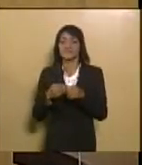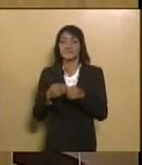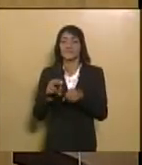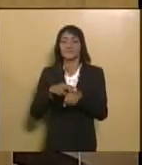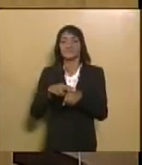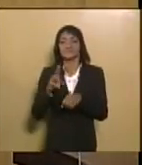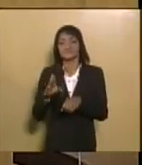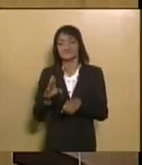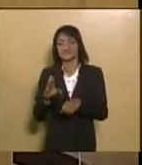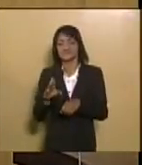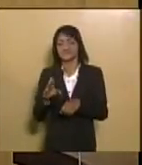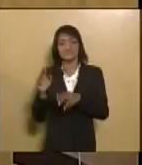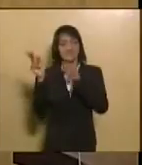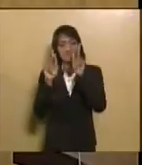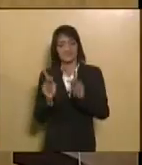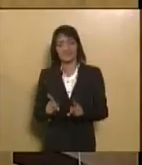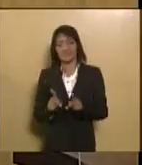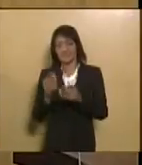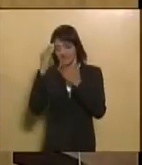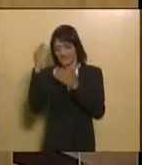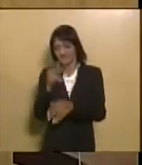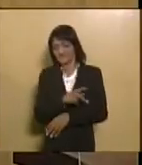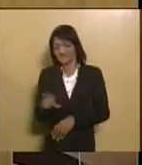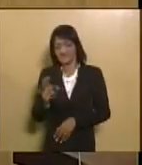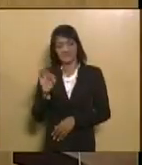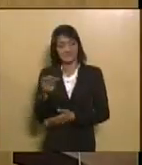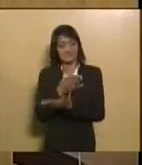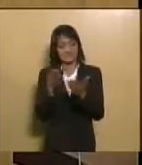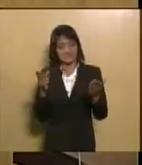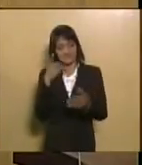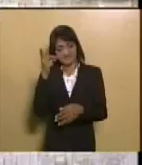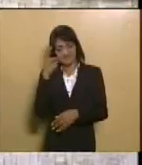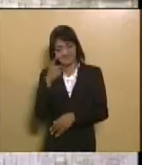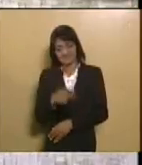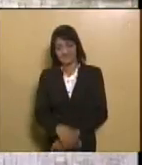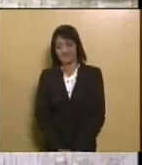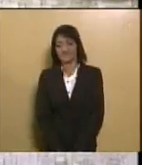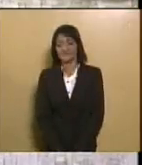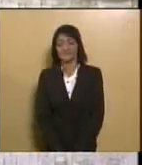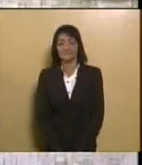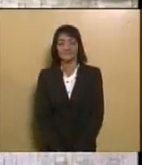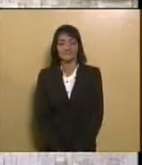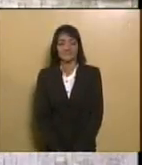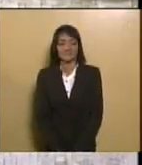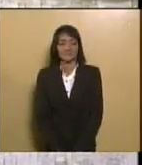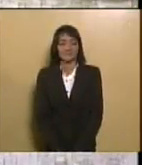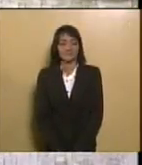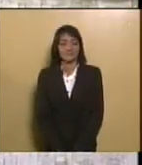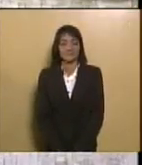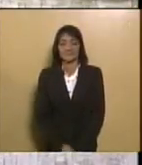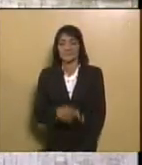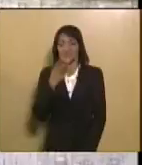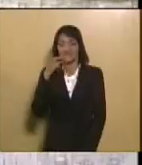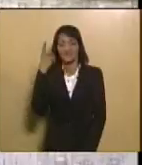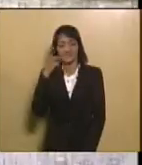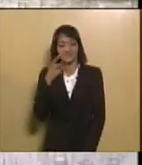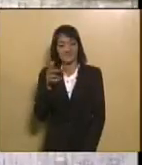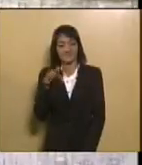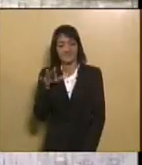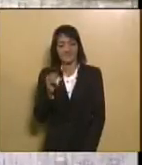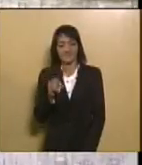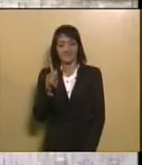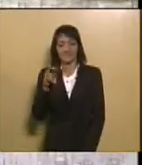continuar vivendo em paz. Muito obrigado, senhor presidente, senhoras e senhores deputados. Com a palavra, deputado Francisco